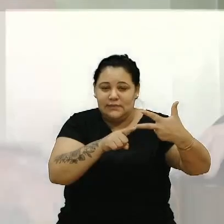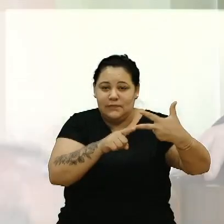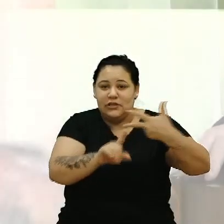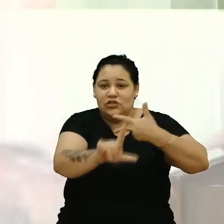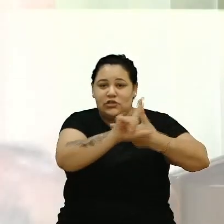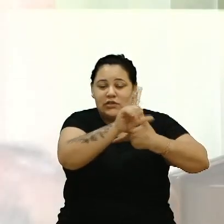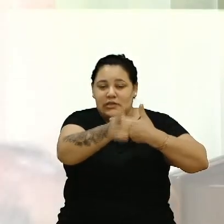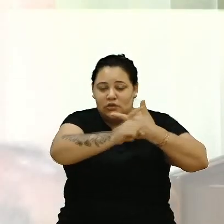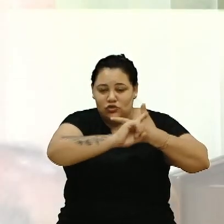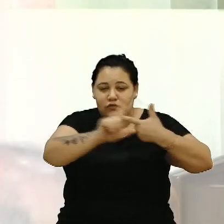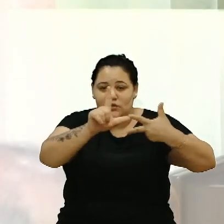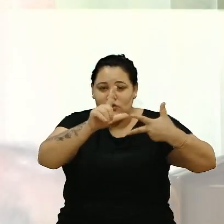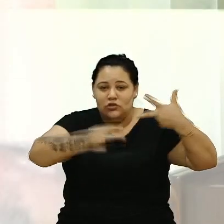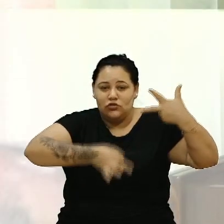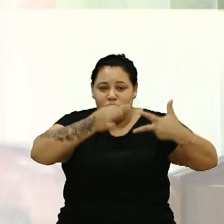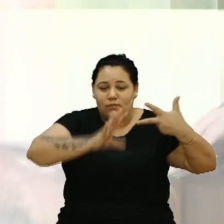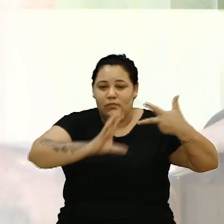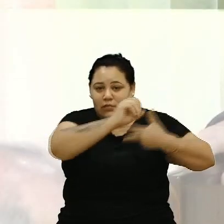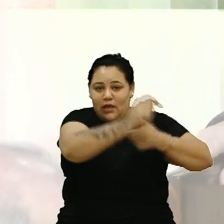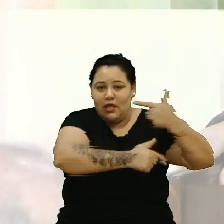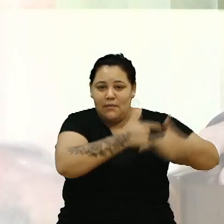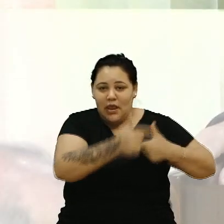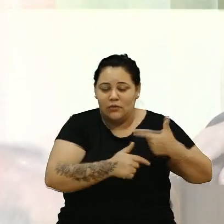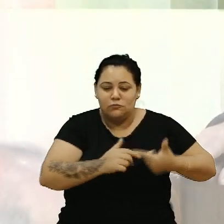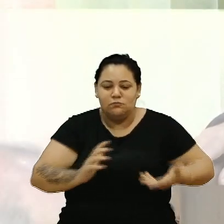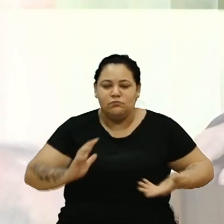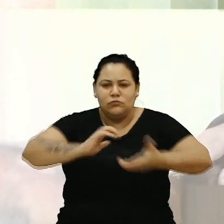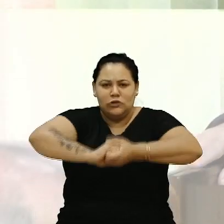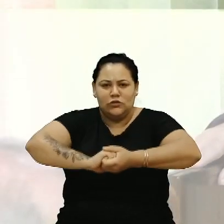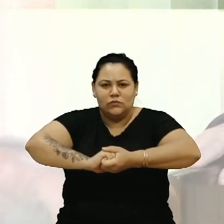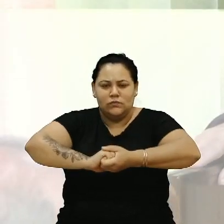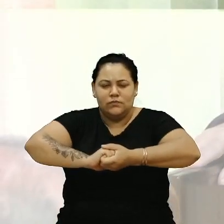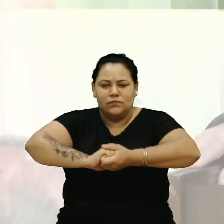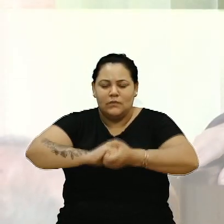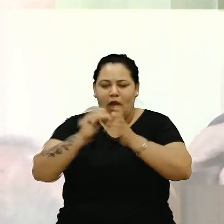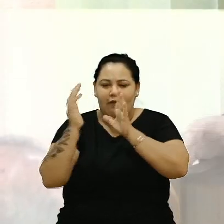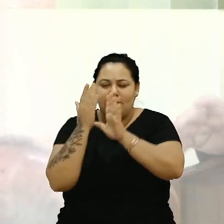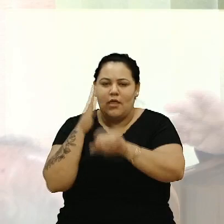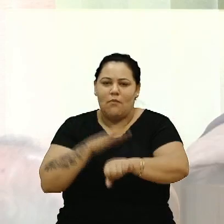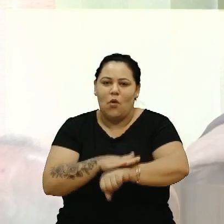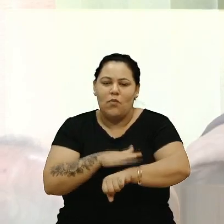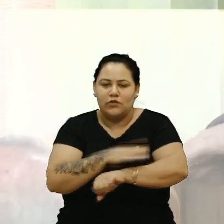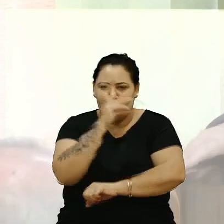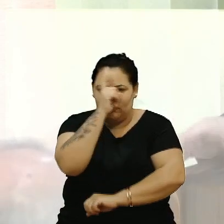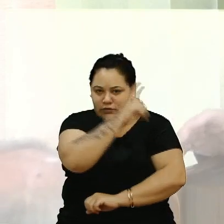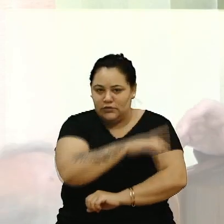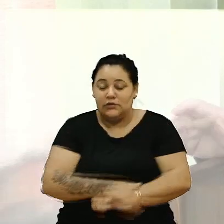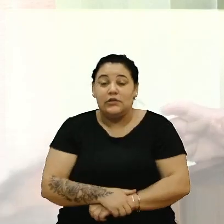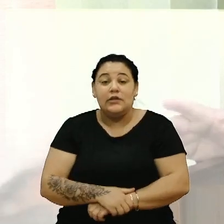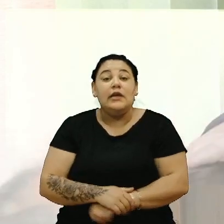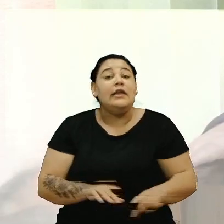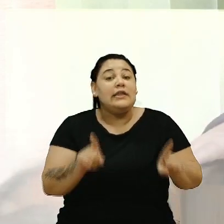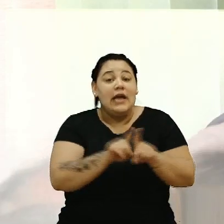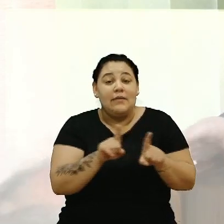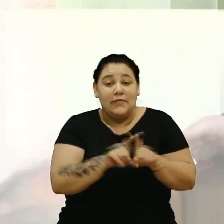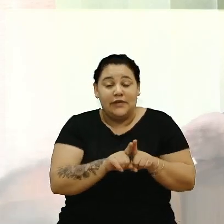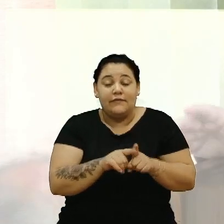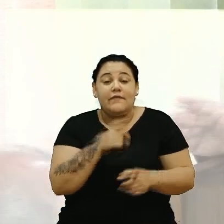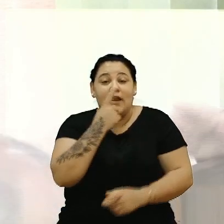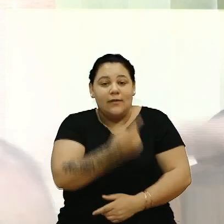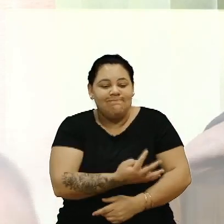né, enfrentando este momento difícil. E por fim, a gente expressa também a nossa admiração